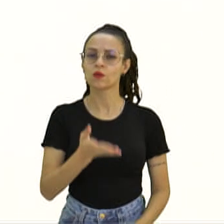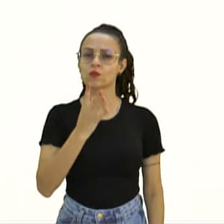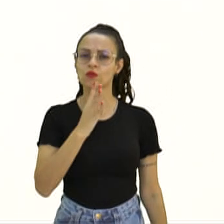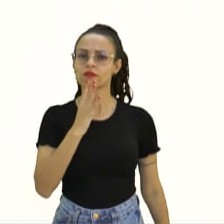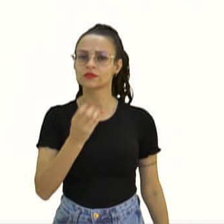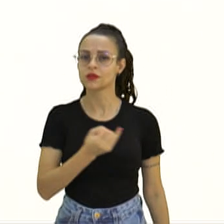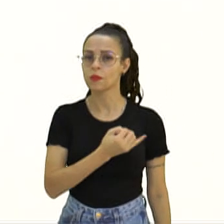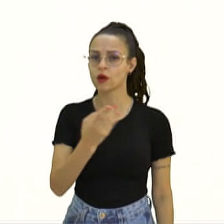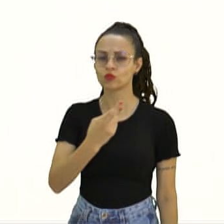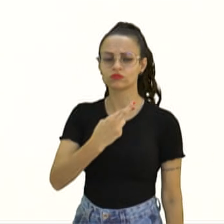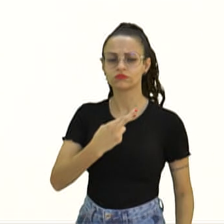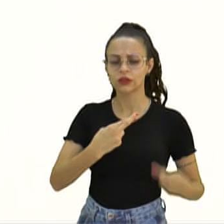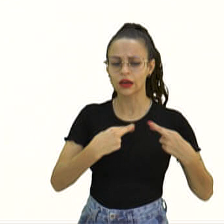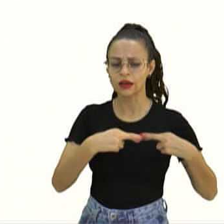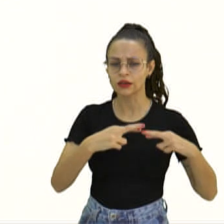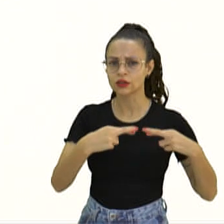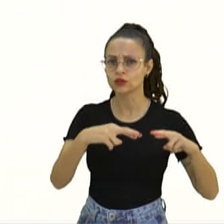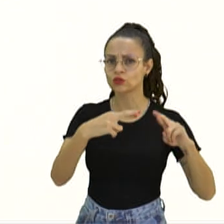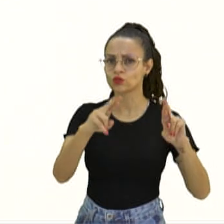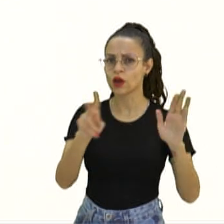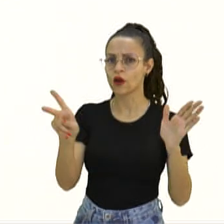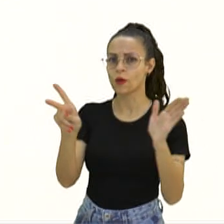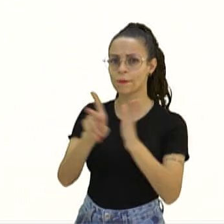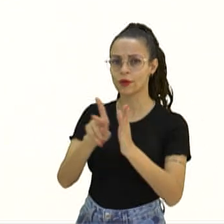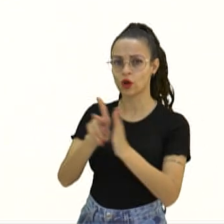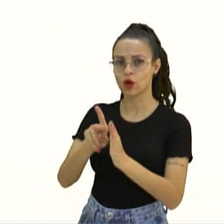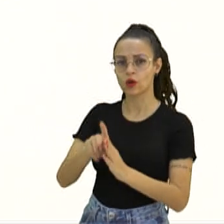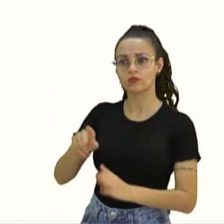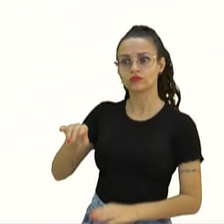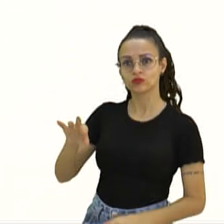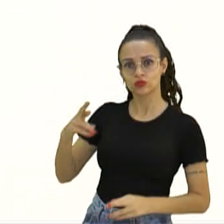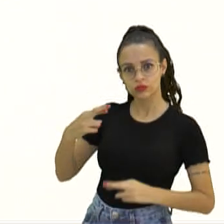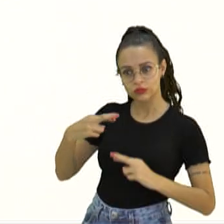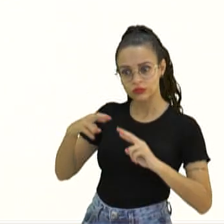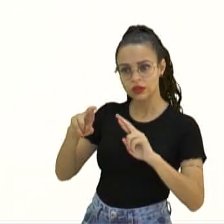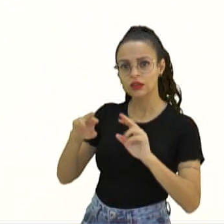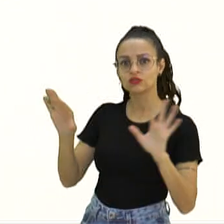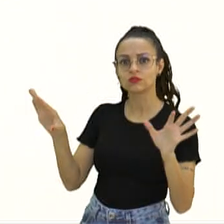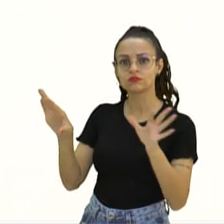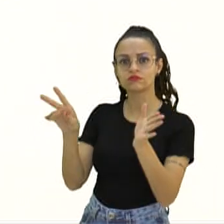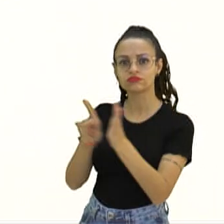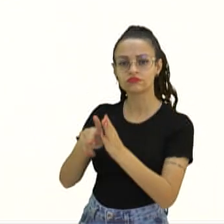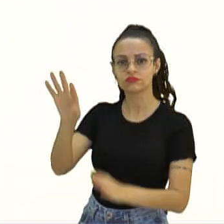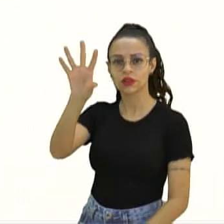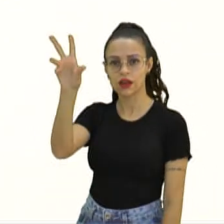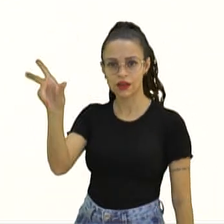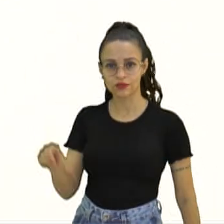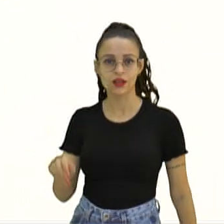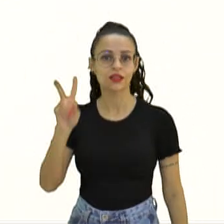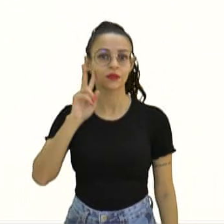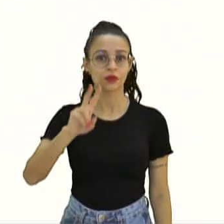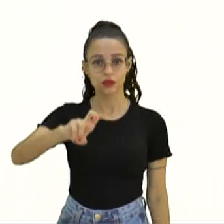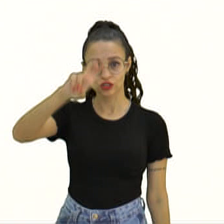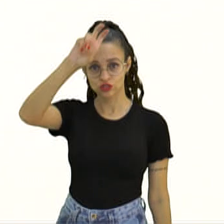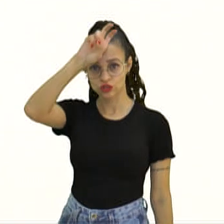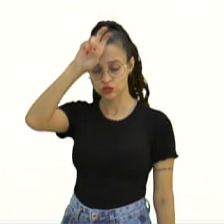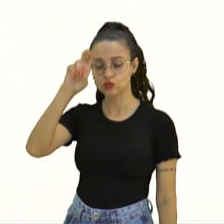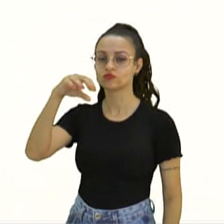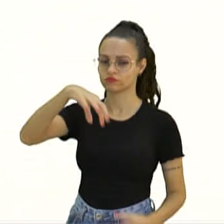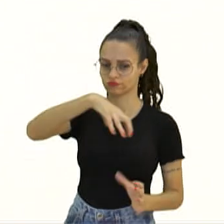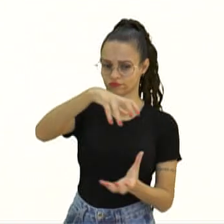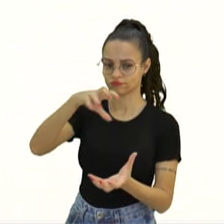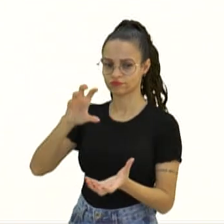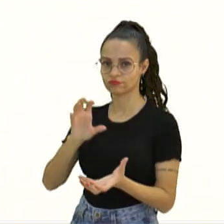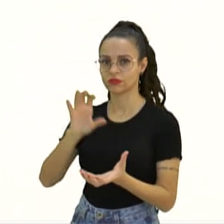sagrados de matriz africana Relembrando que o Egito está no continente africano e que a antiga e Mística ordem